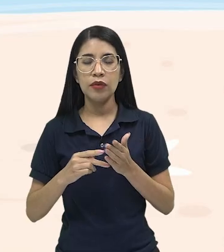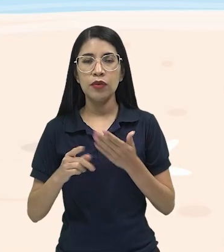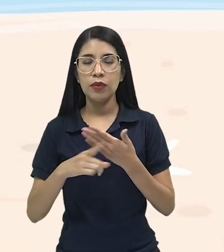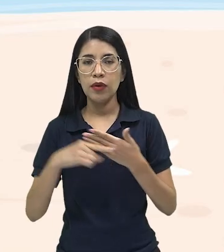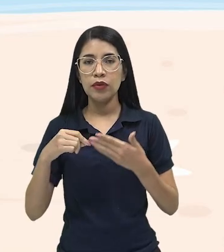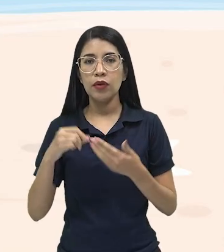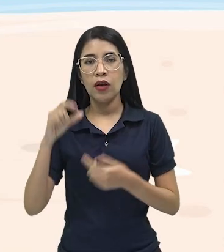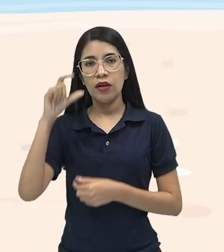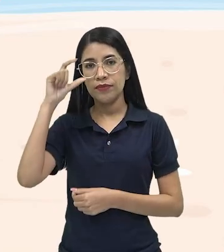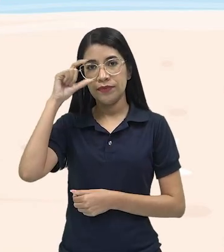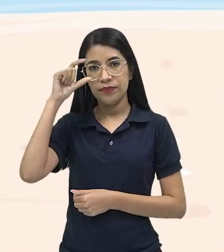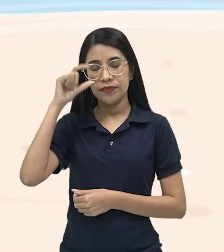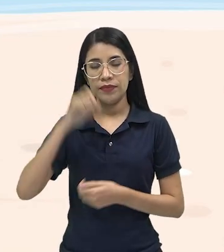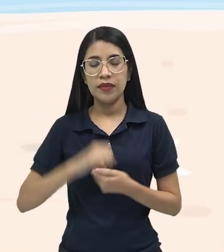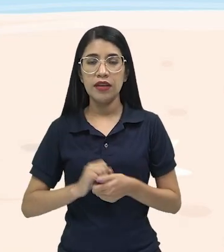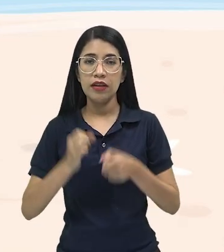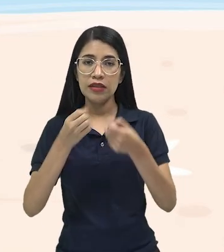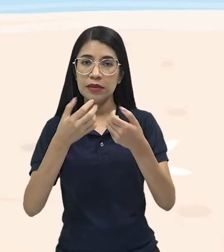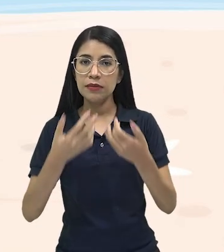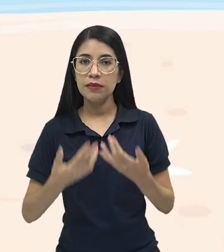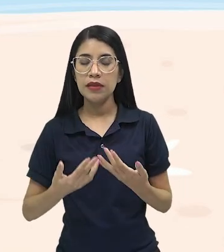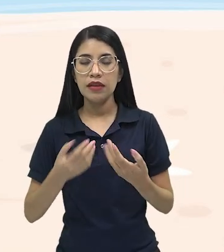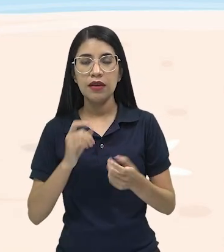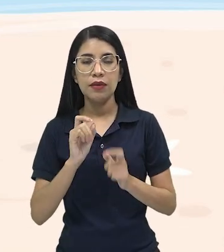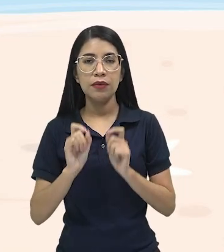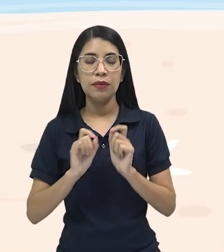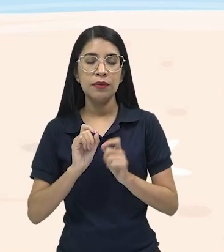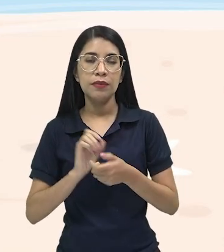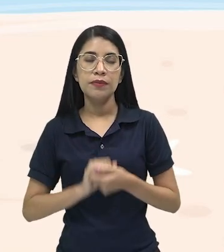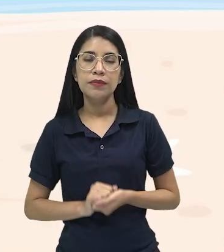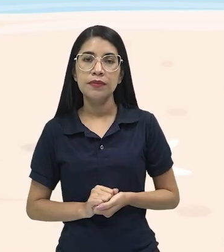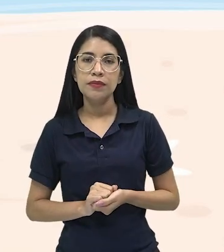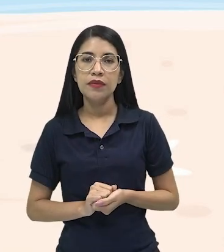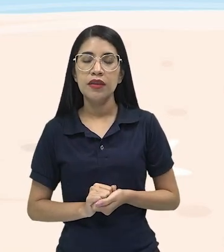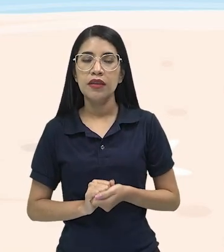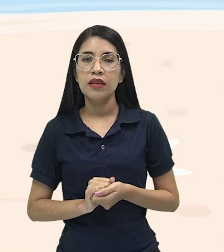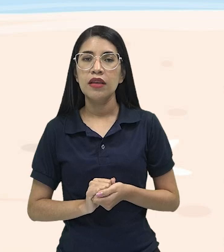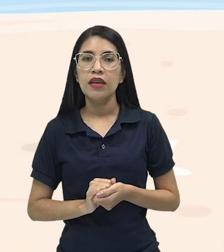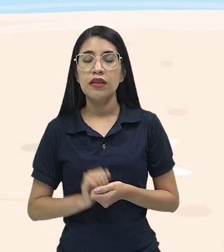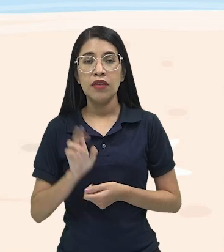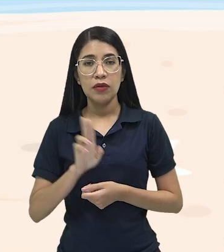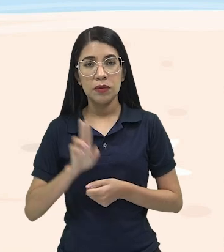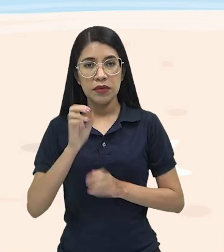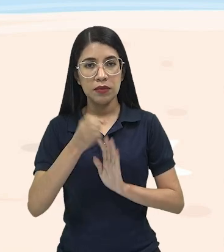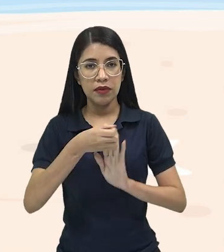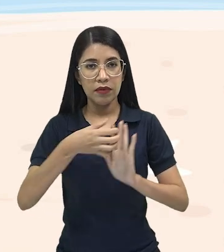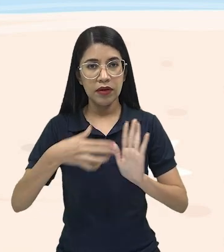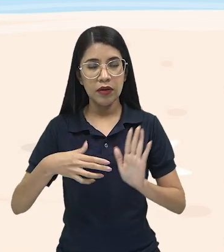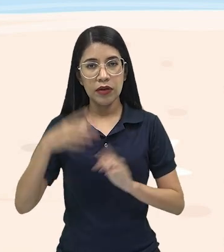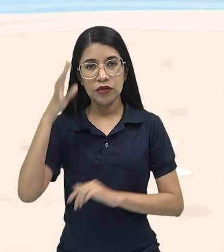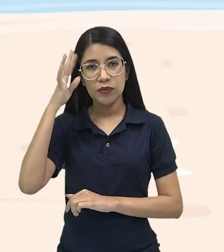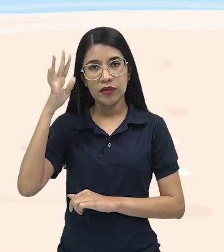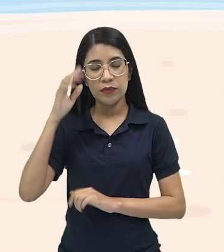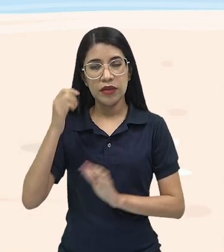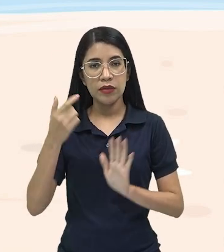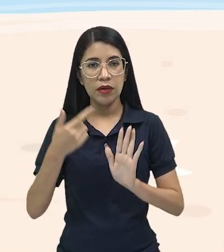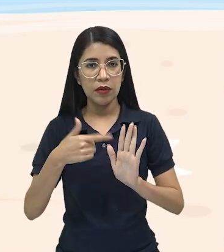de Andrade, em que ele vai tratar, de uma figura de pensamento que é a